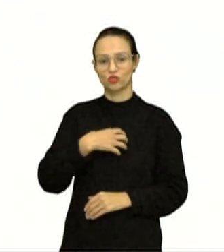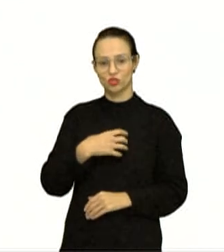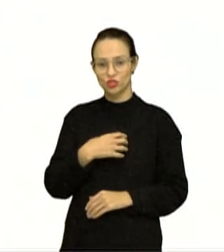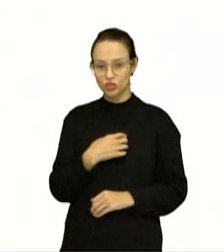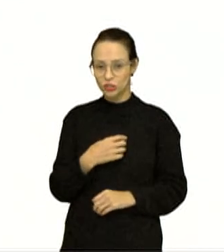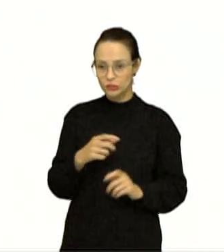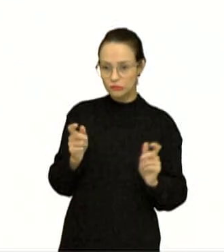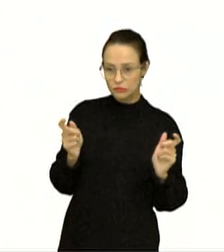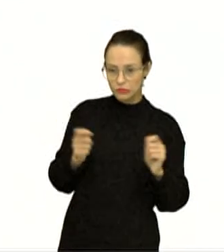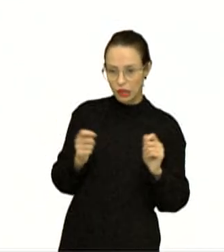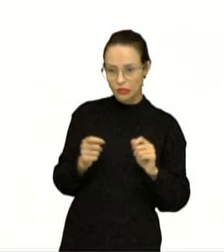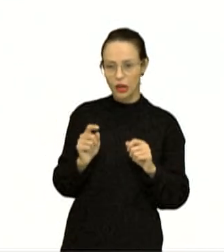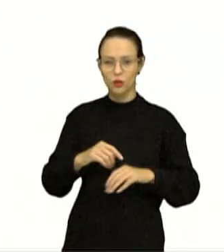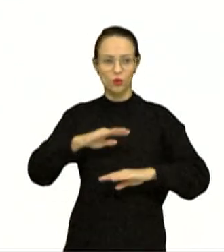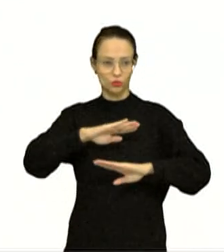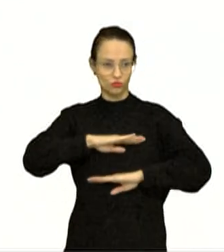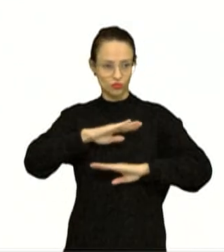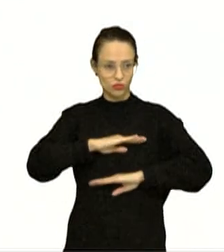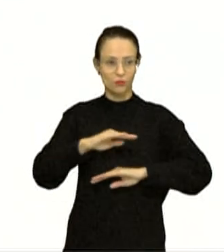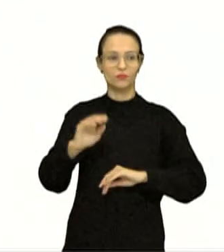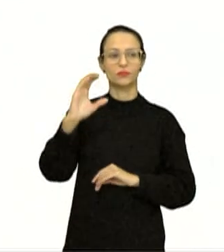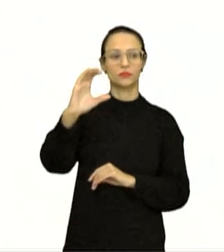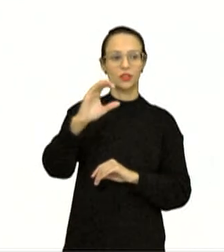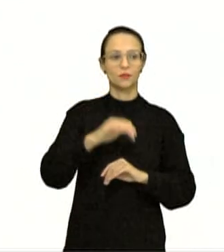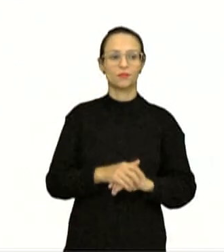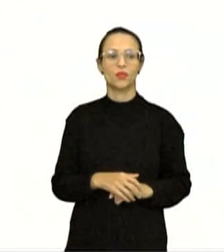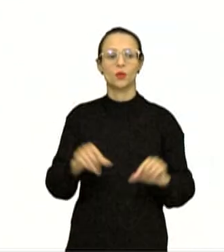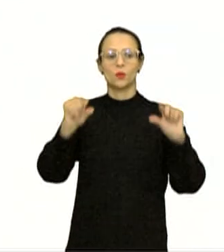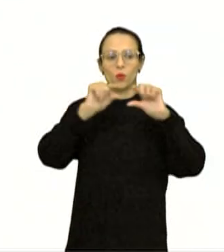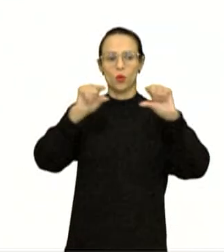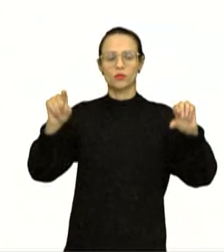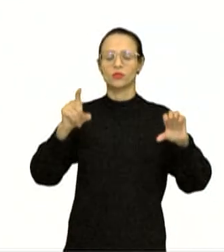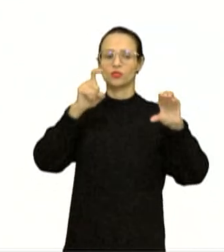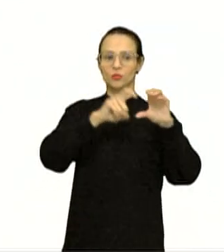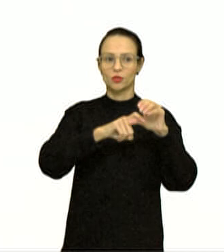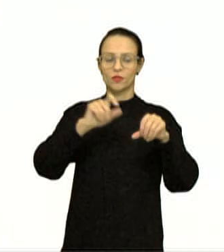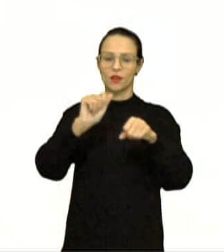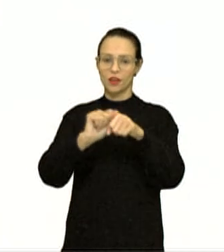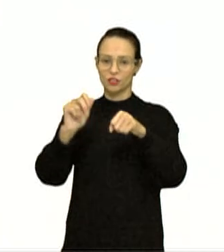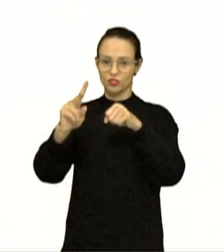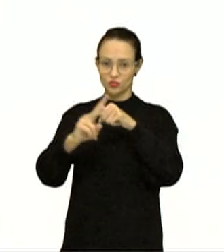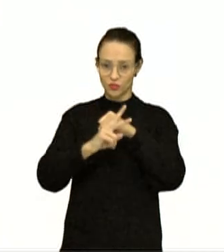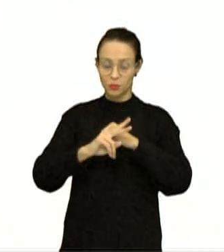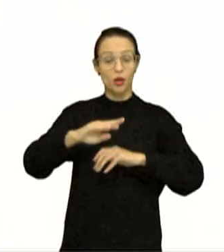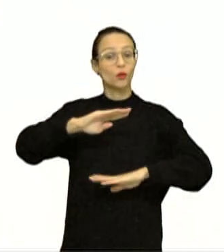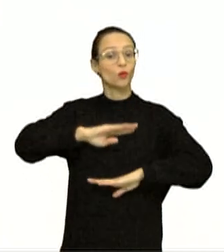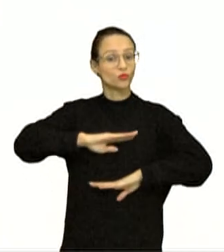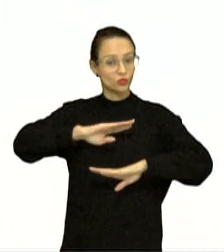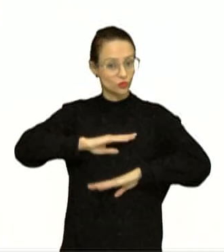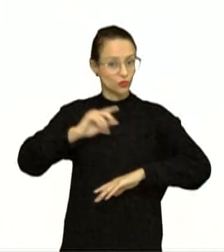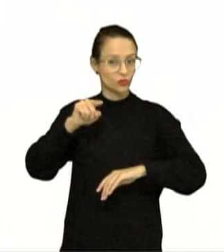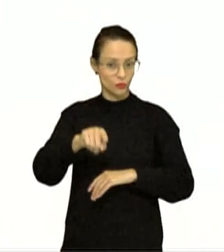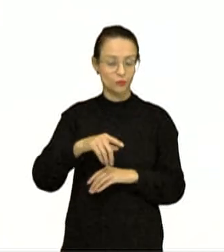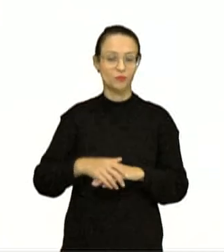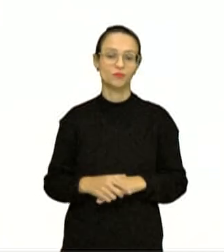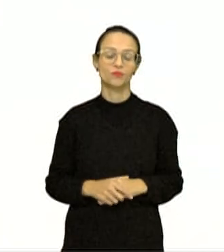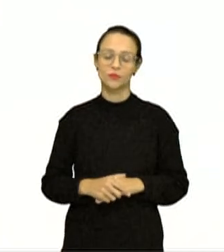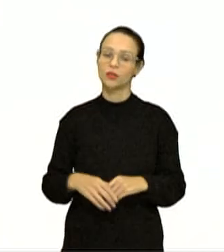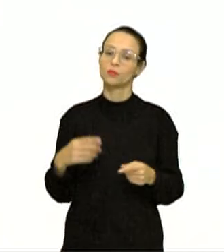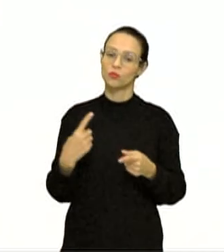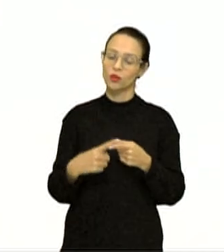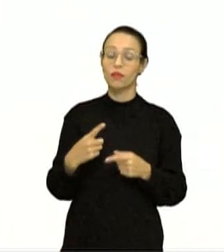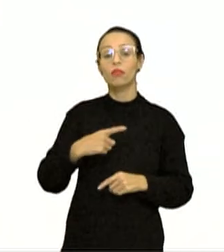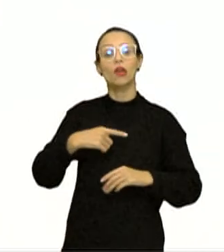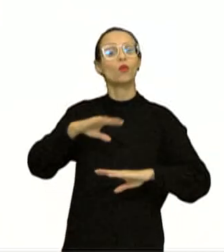de condição. Letra C, é uma oração subordinada, adverbial, condicional. pois